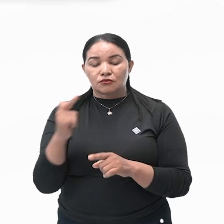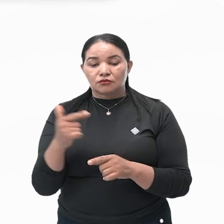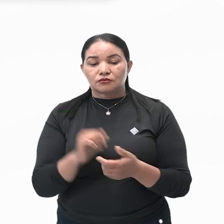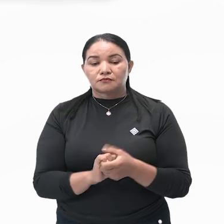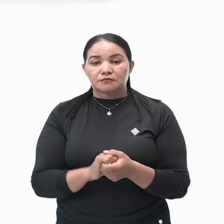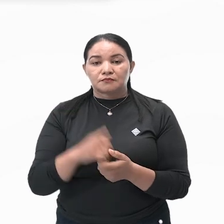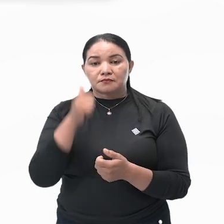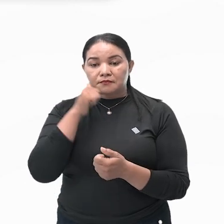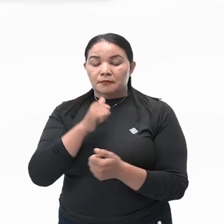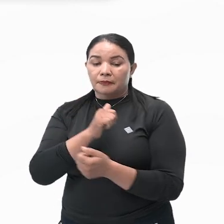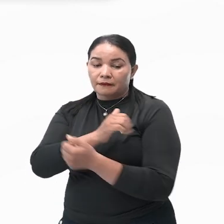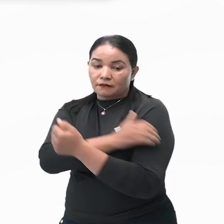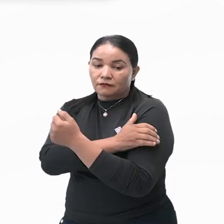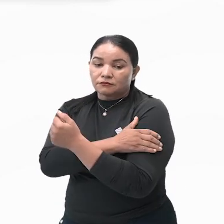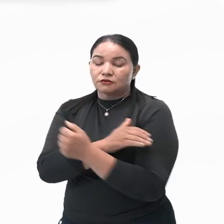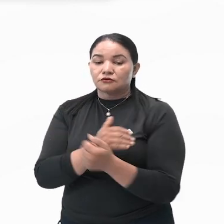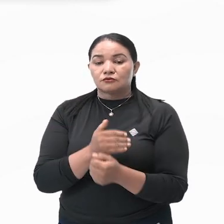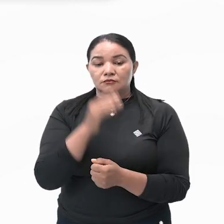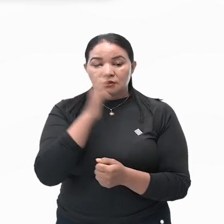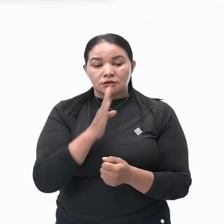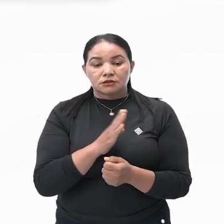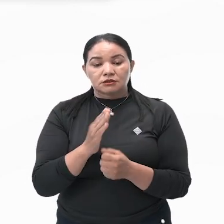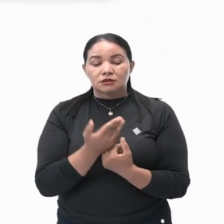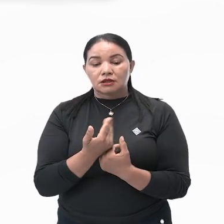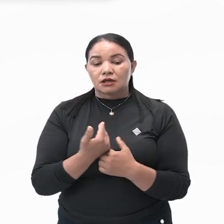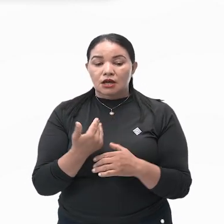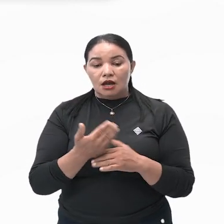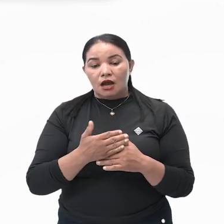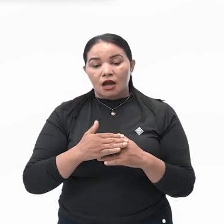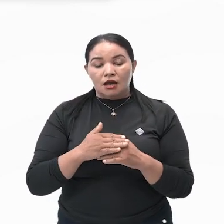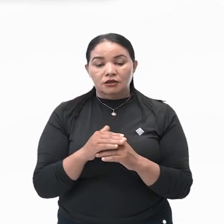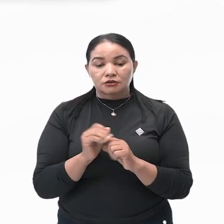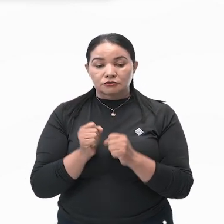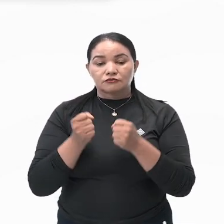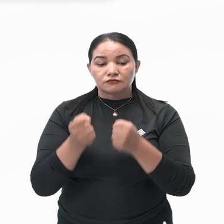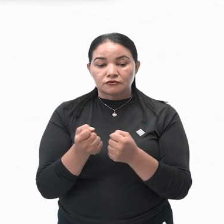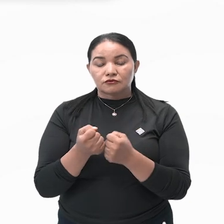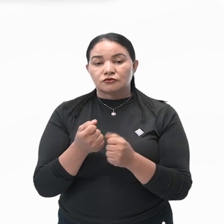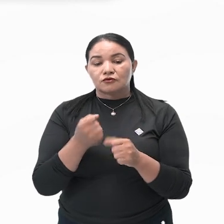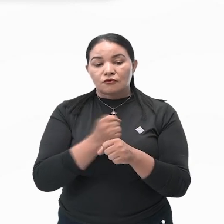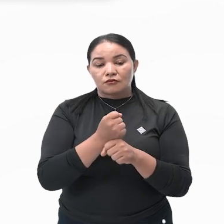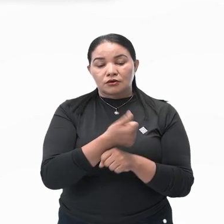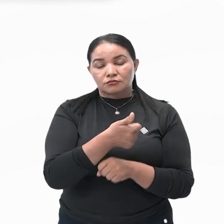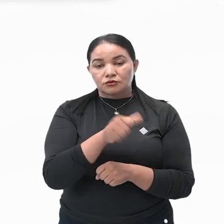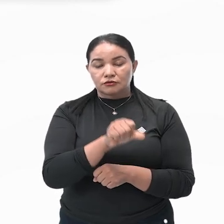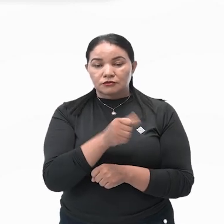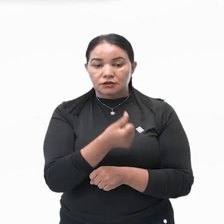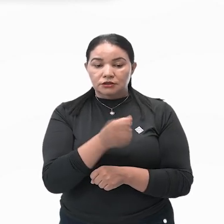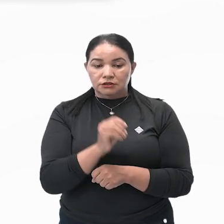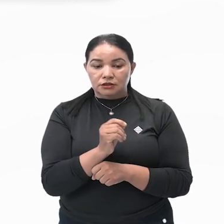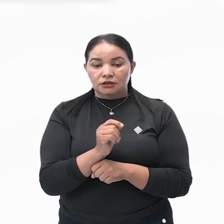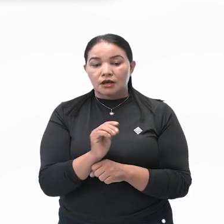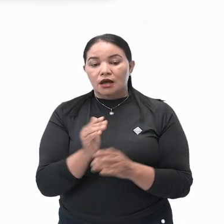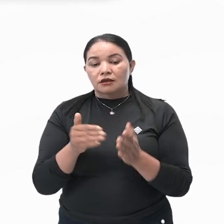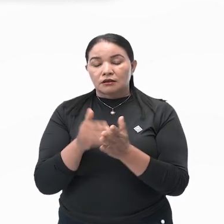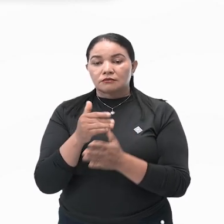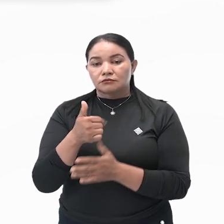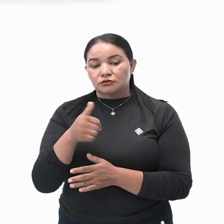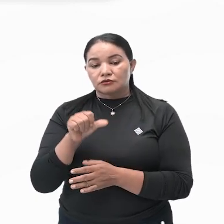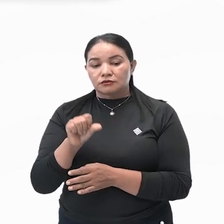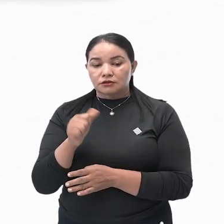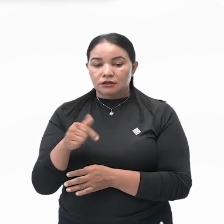feminismo, brasileiro, ele ganhou força nos anos de 1960 e 1970 e o movimento enfrenta